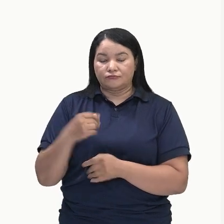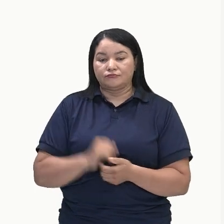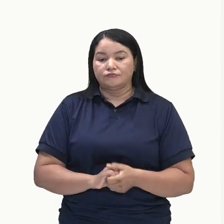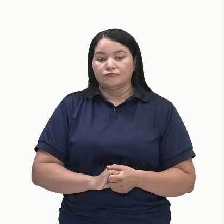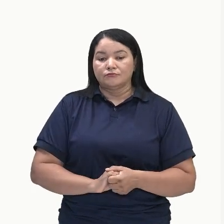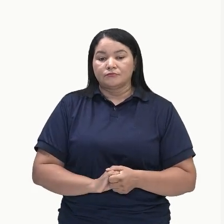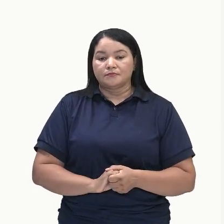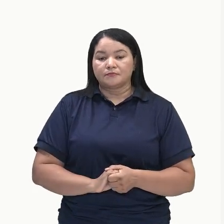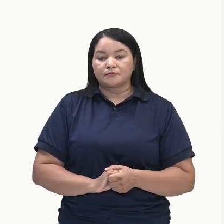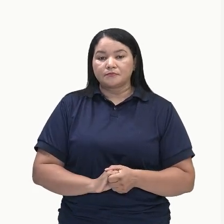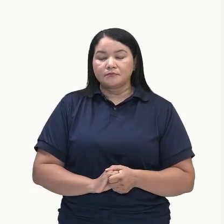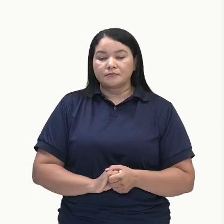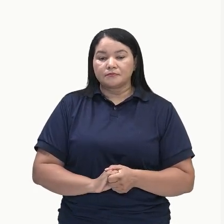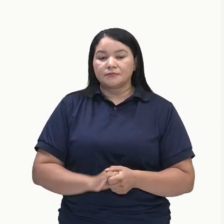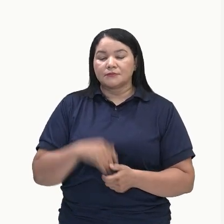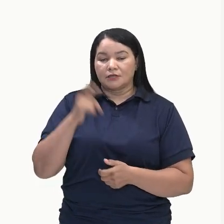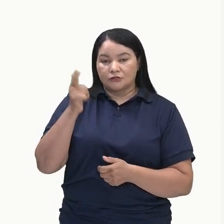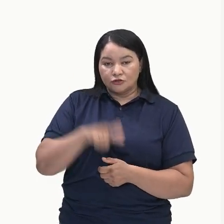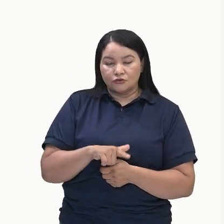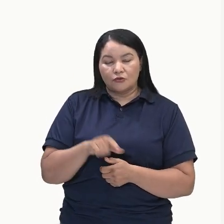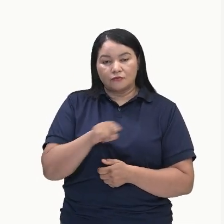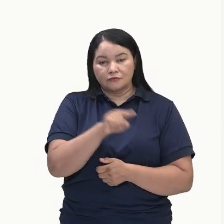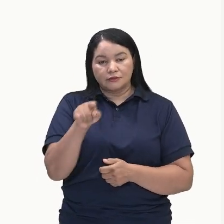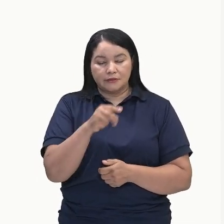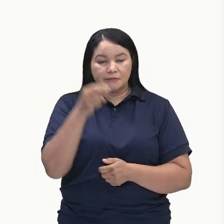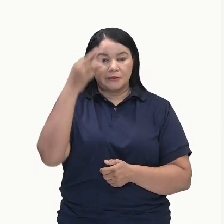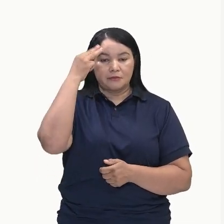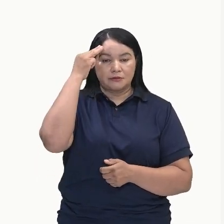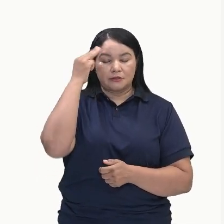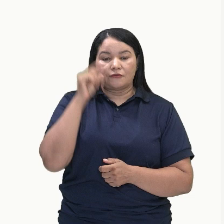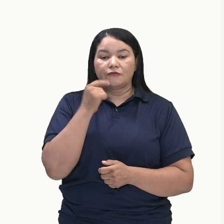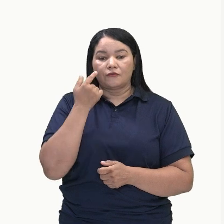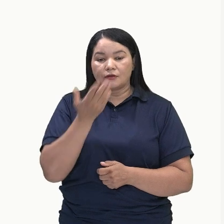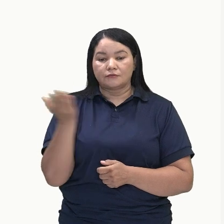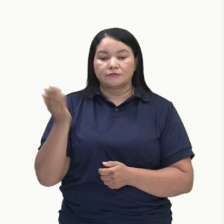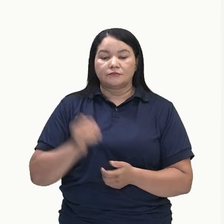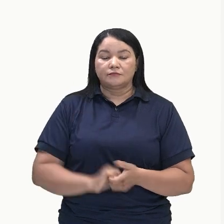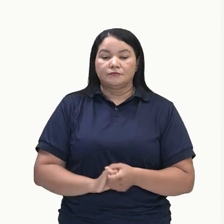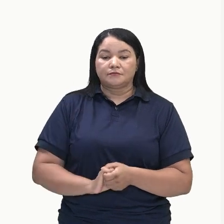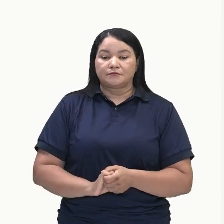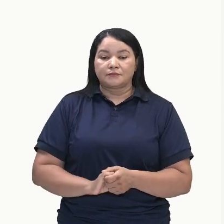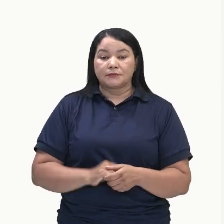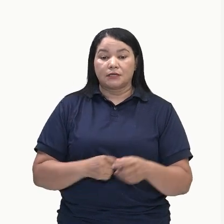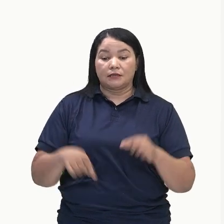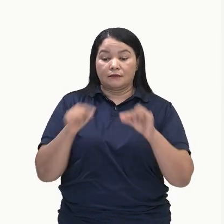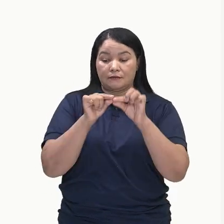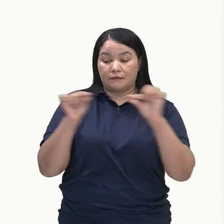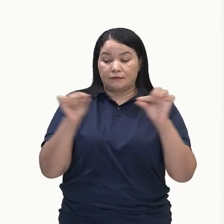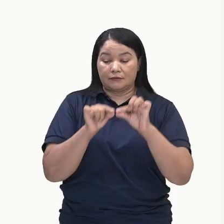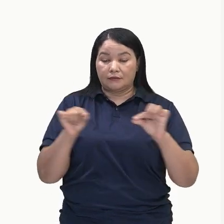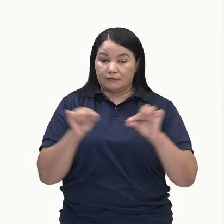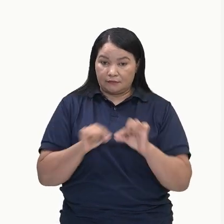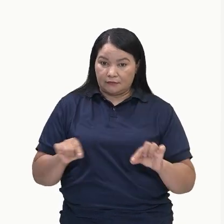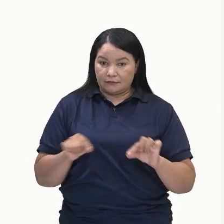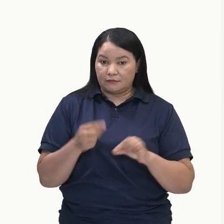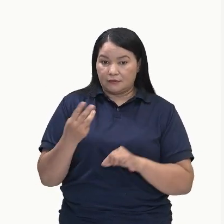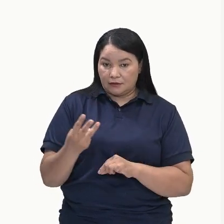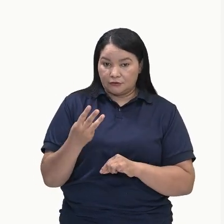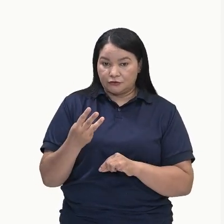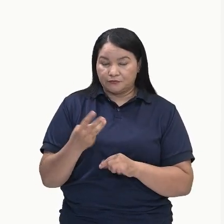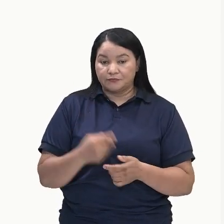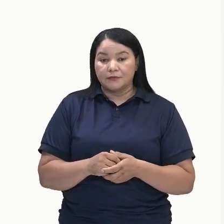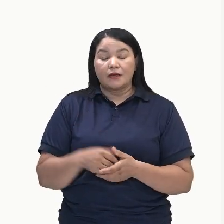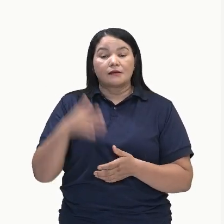só repetindo para você, para que você fixe melhor. Eu vou ter ali 3 segmentos e eu quero saber se